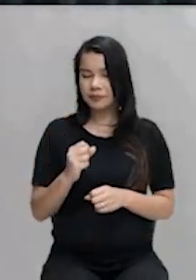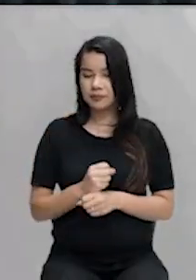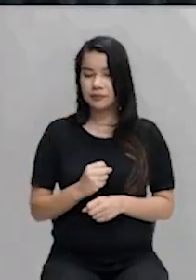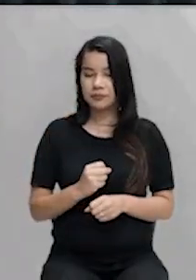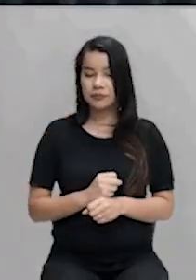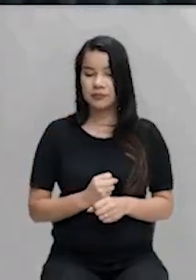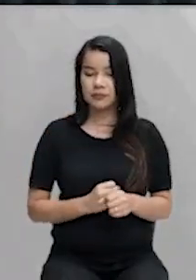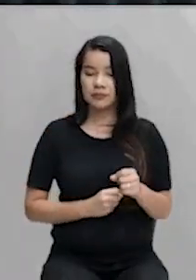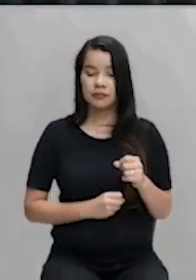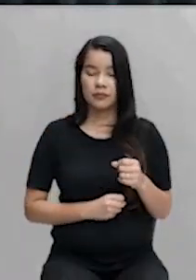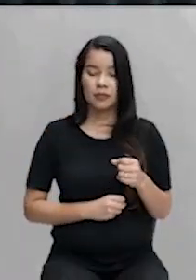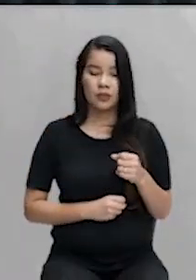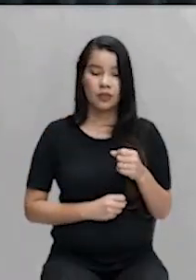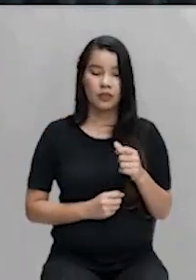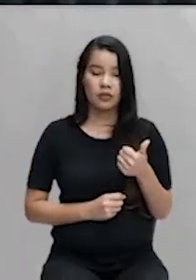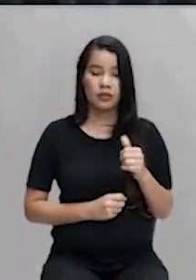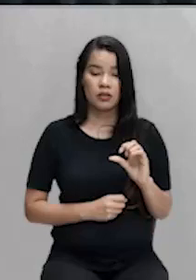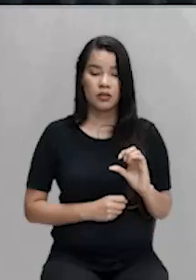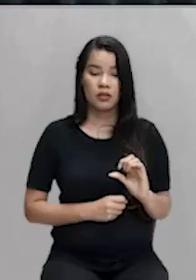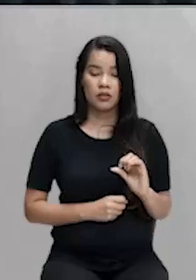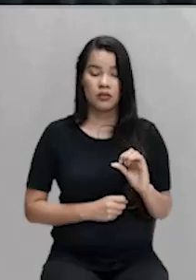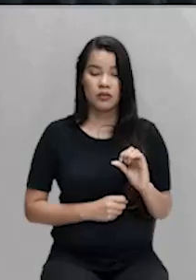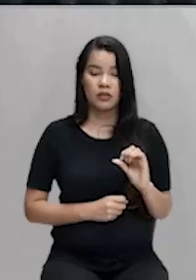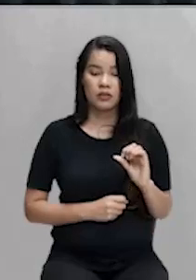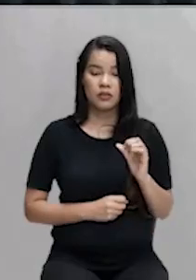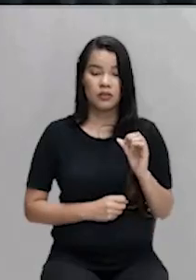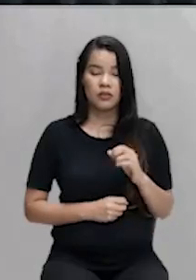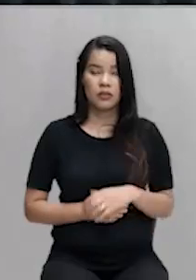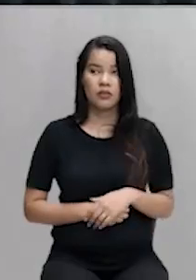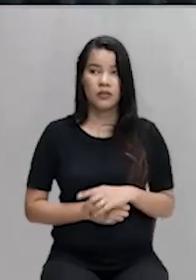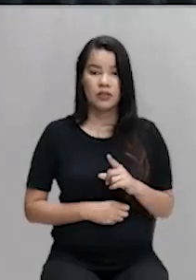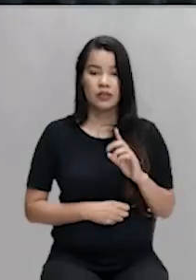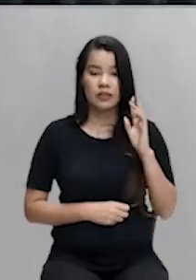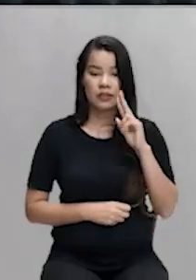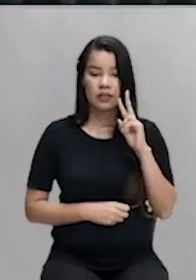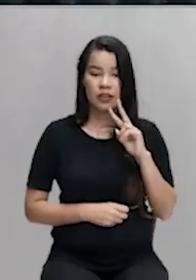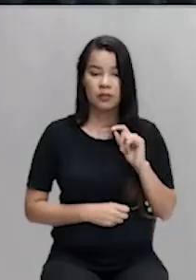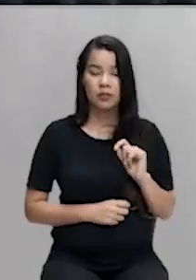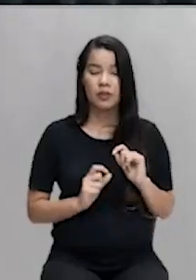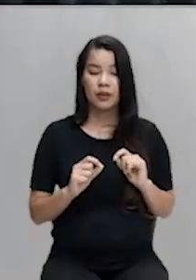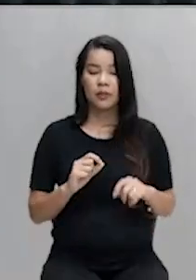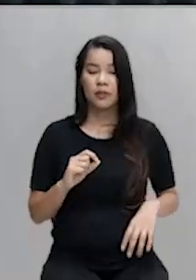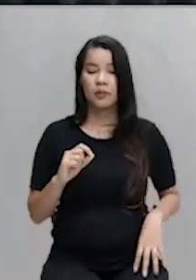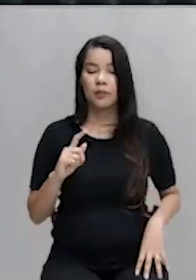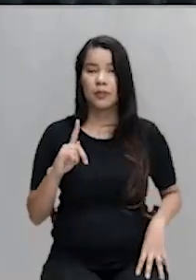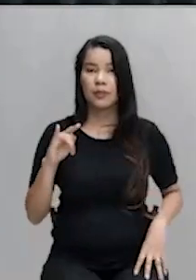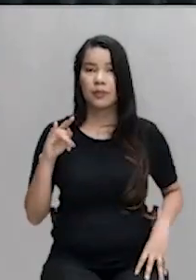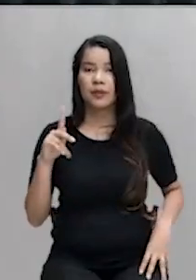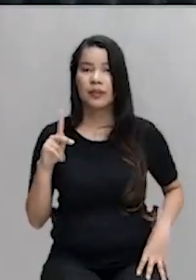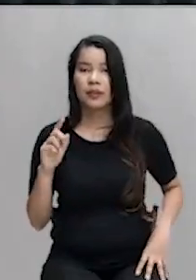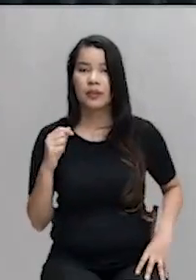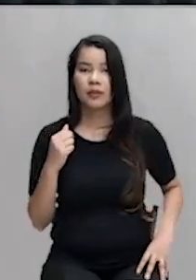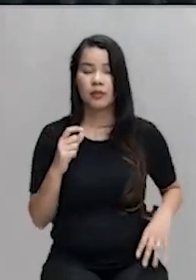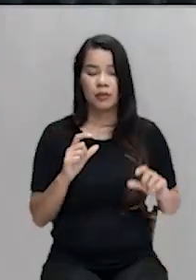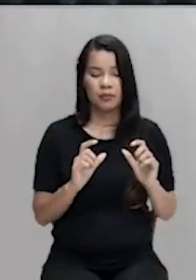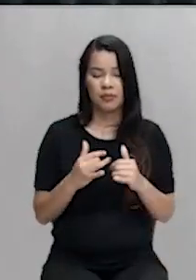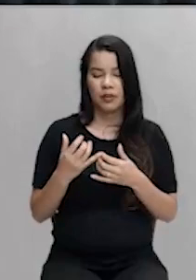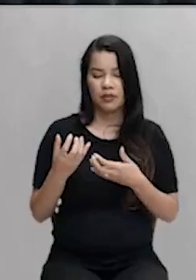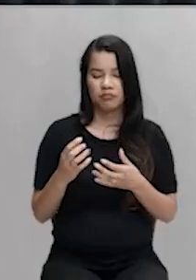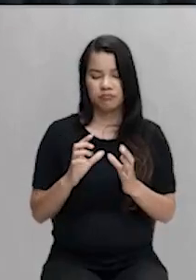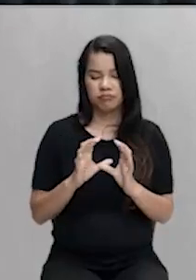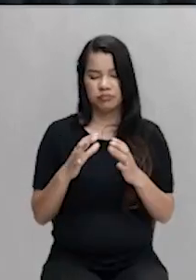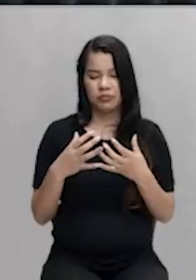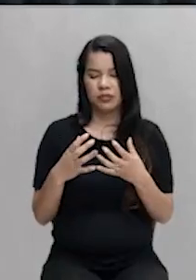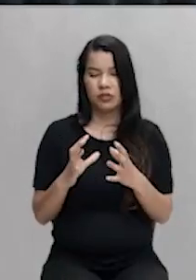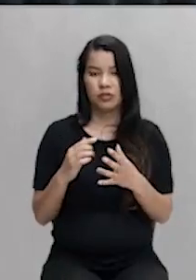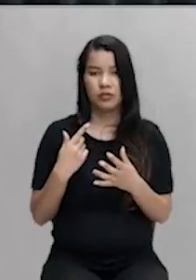assistiram, mas ele trouxe sobre o Bip. Vocês sabem o que é o Bip? Era um aparelhinho que a gente colocava aqui, levava junto da gente, e